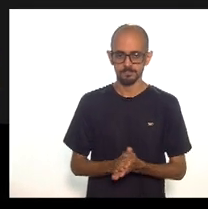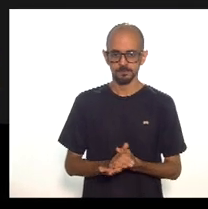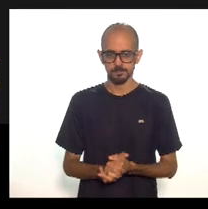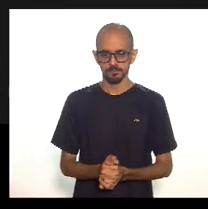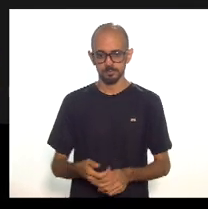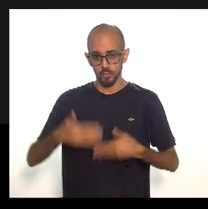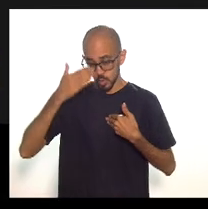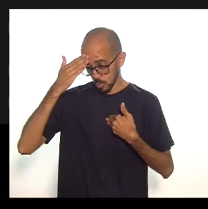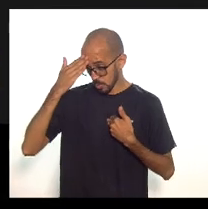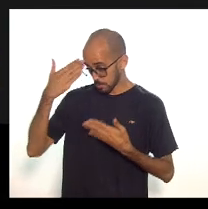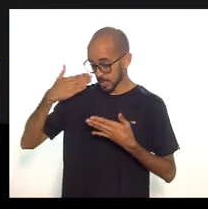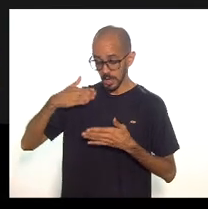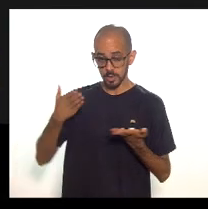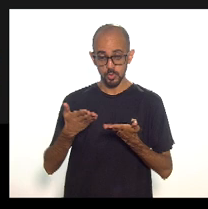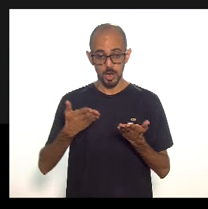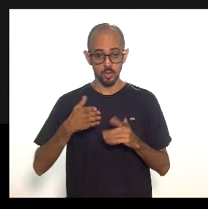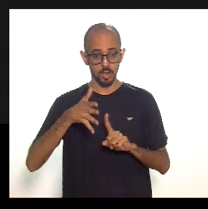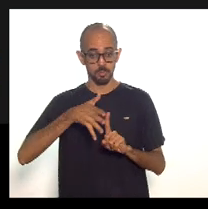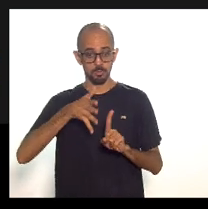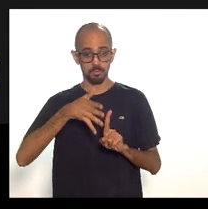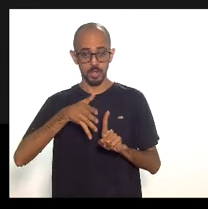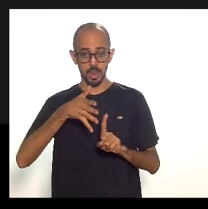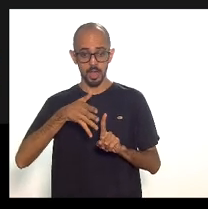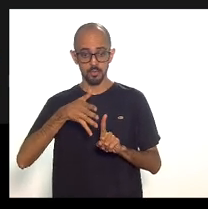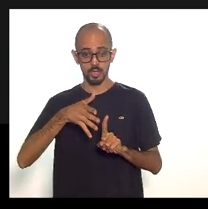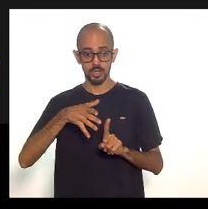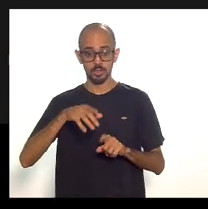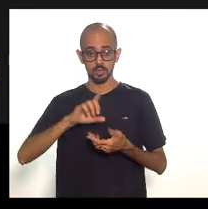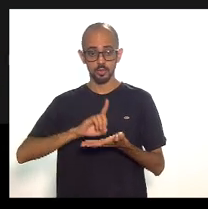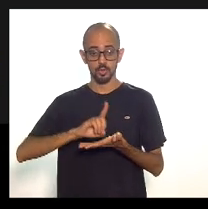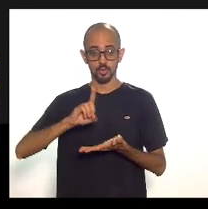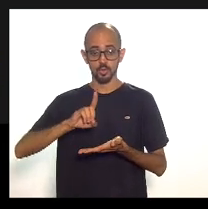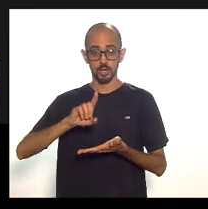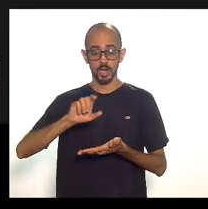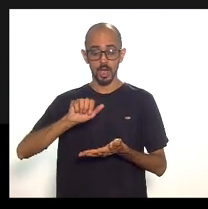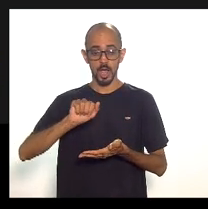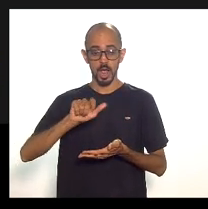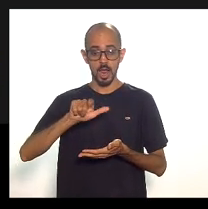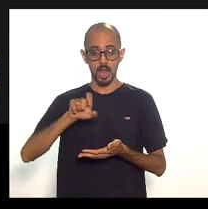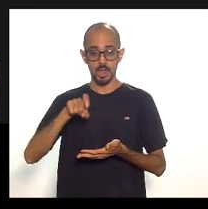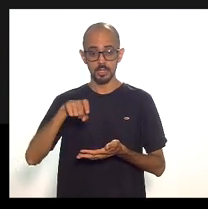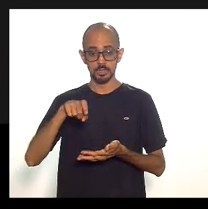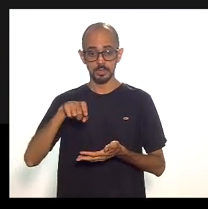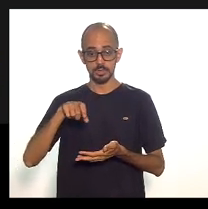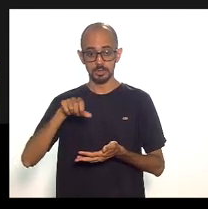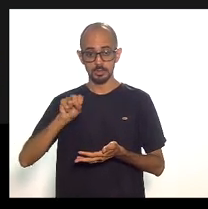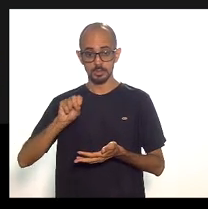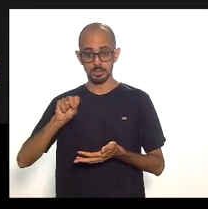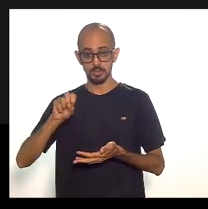Obrigado. Passarei a palavra agora para a doutora Alessandra Nascimento, da Defensoria Pública.